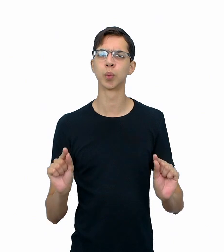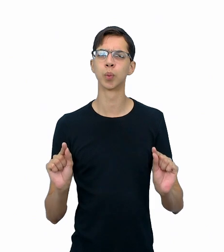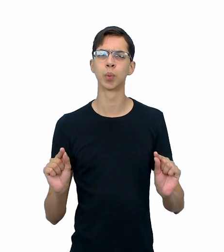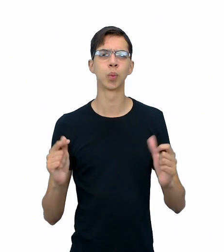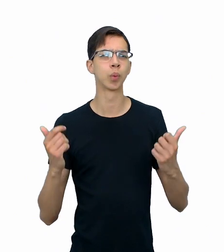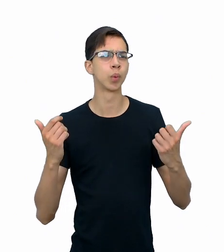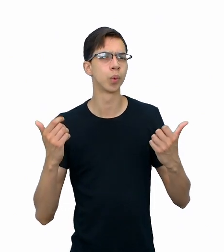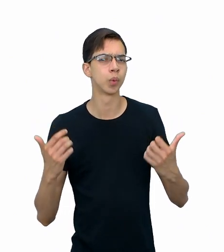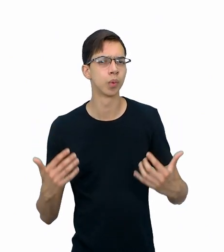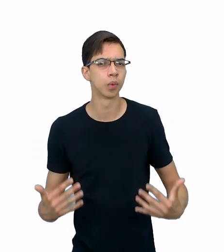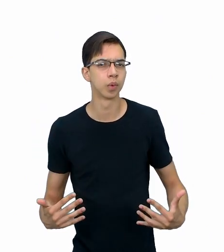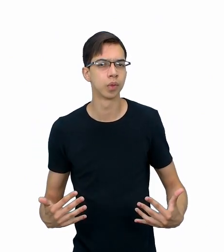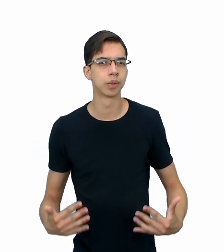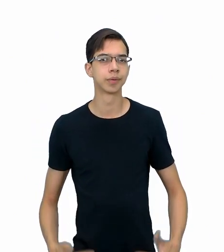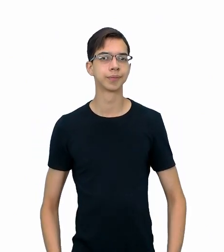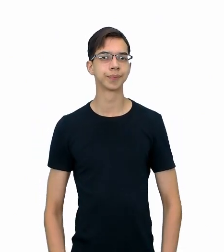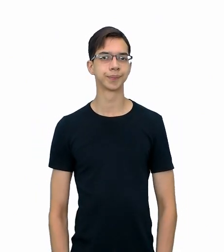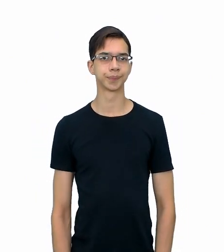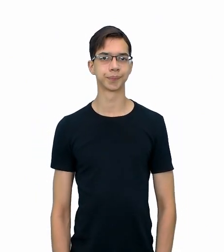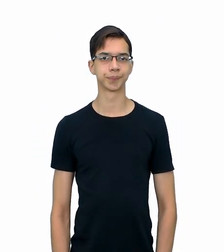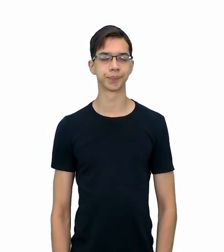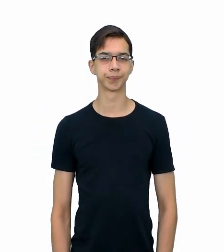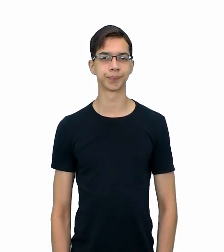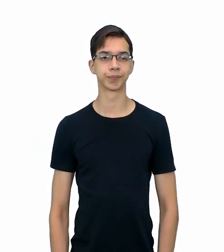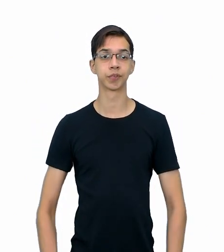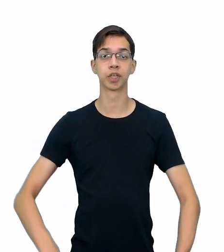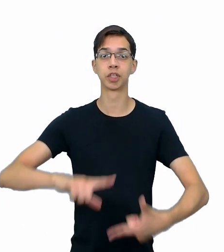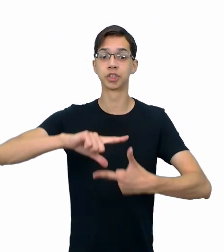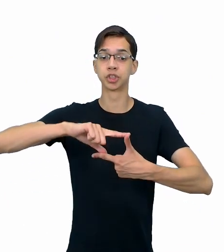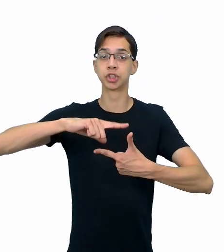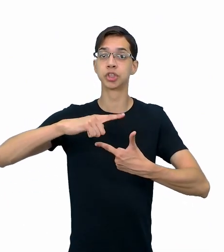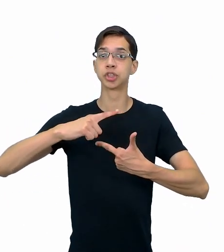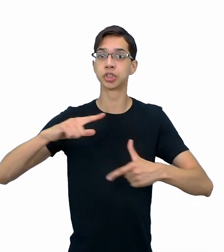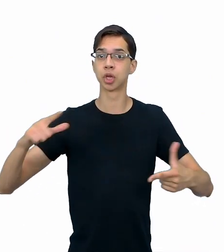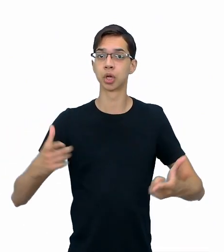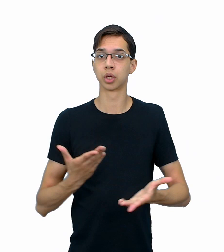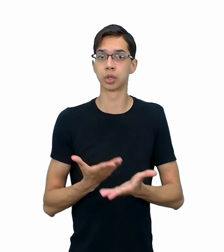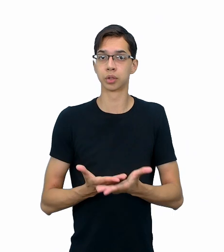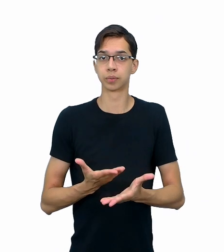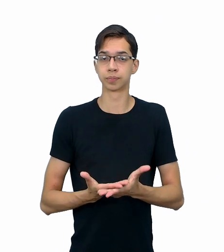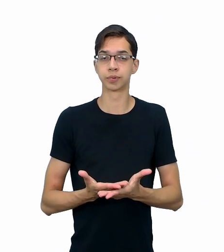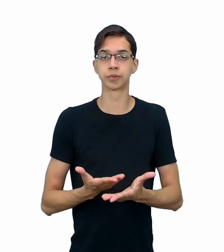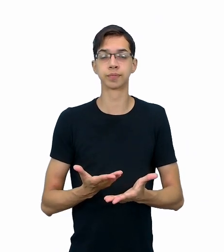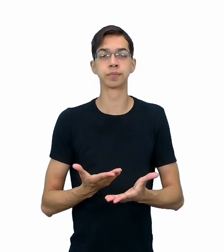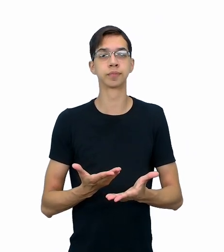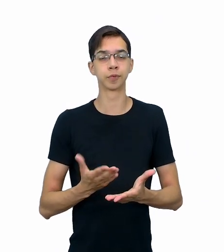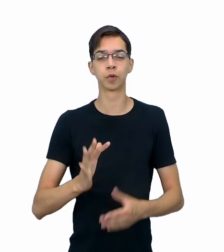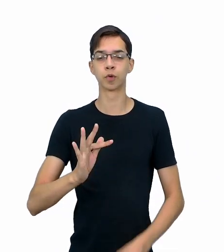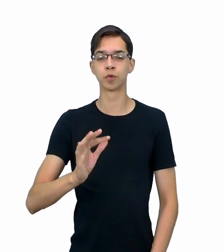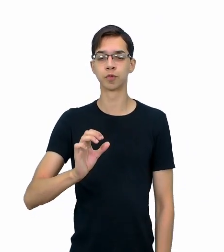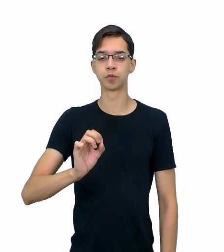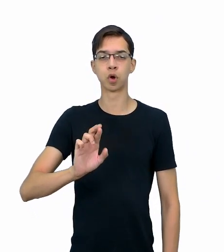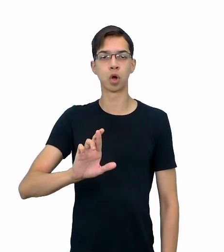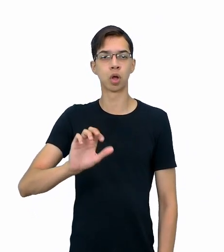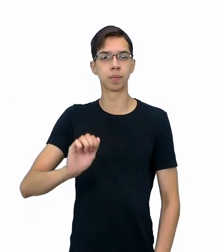a geometria é o estudo das formas, né, e das relações espaciais. E